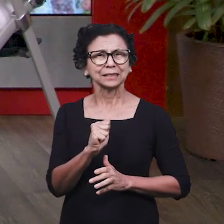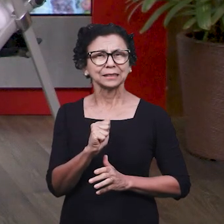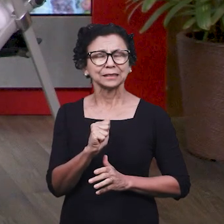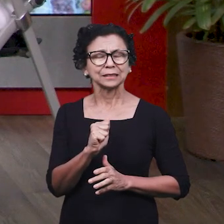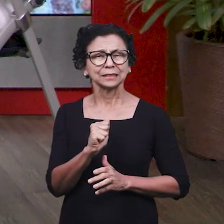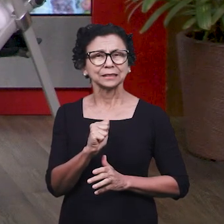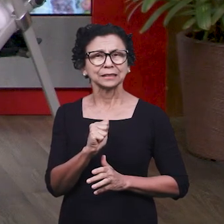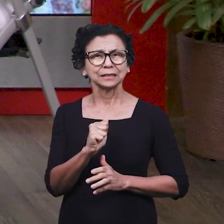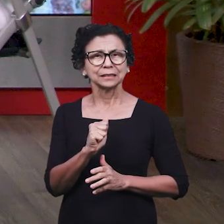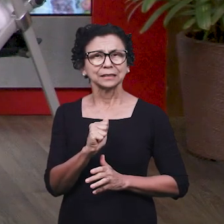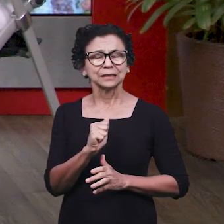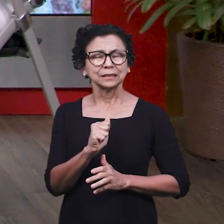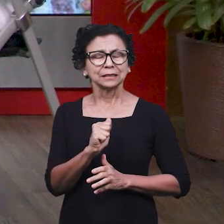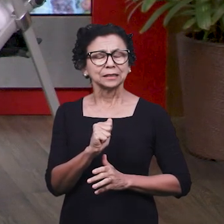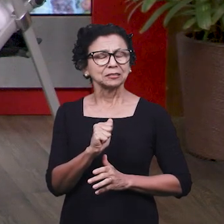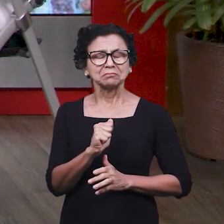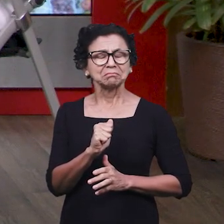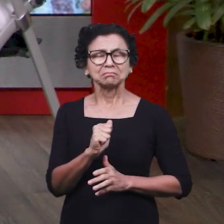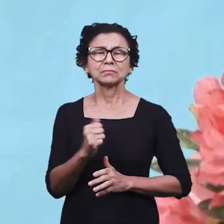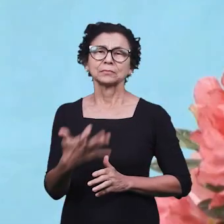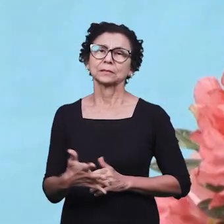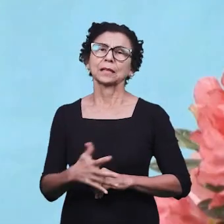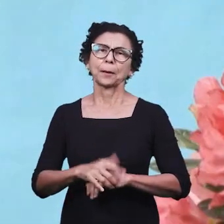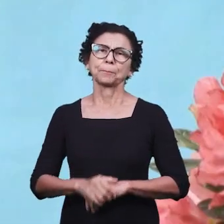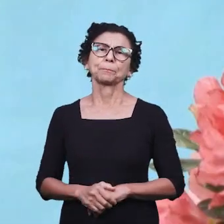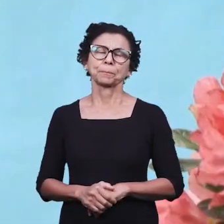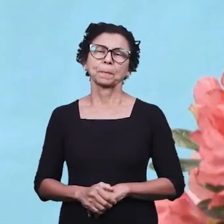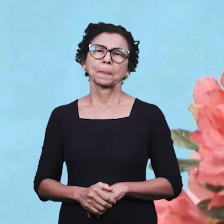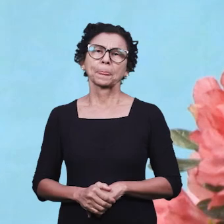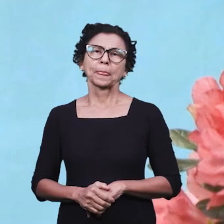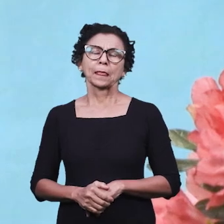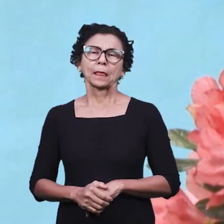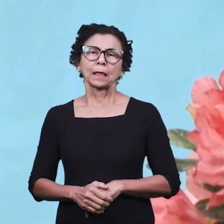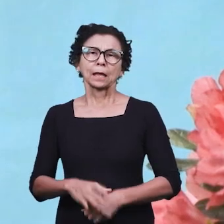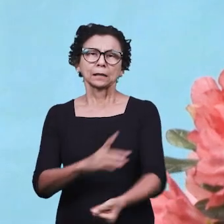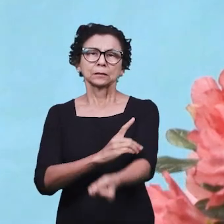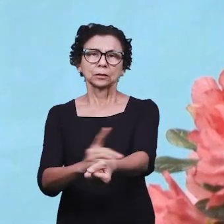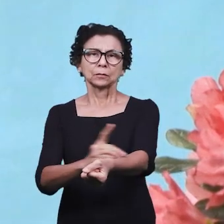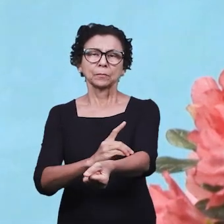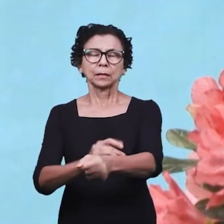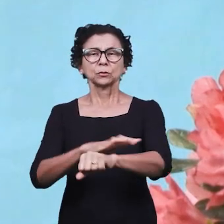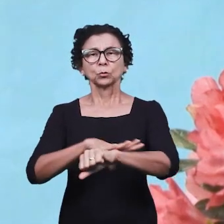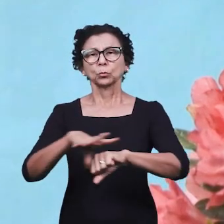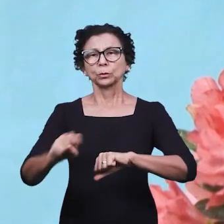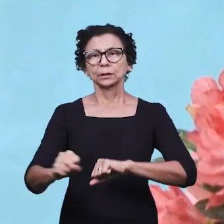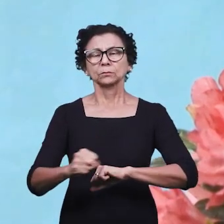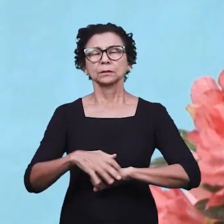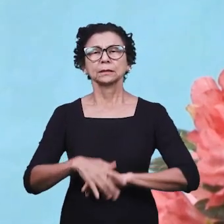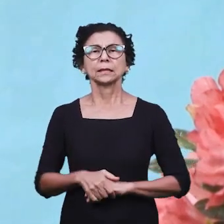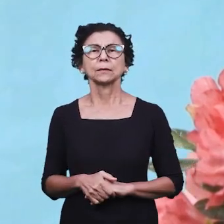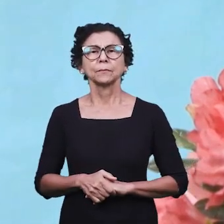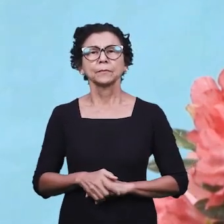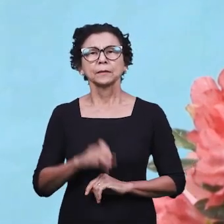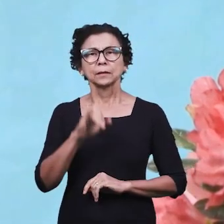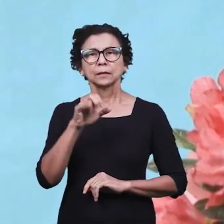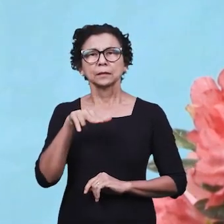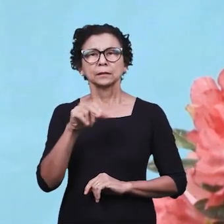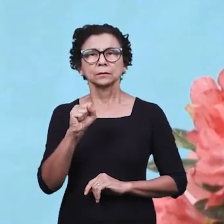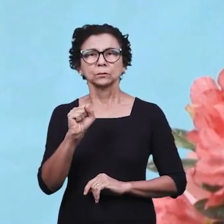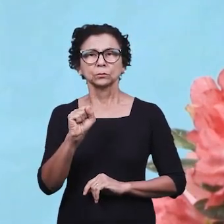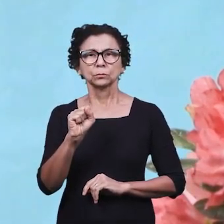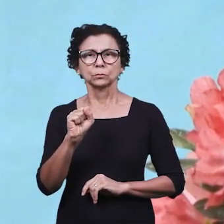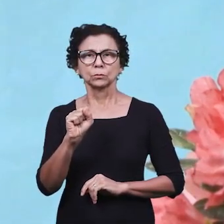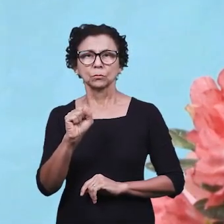não tem cura. É uma doença que após detectada ela não possui cura. A insulina é um hormônio produzido no nosso